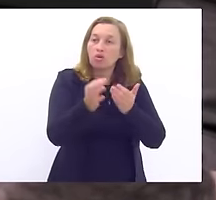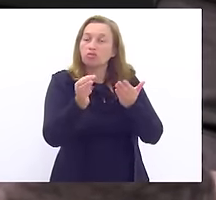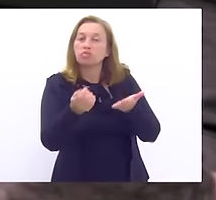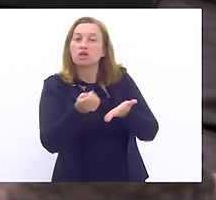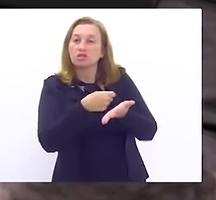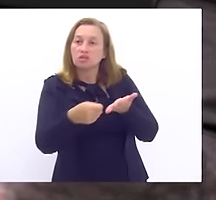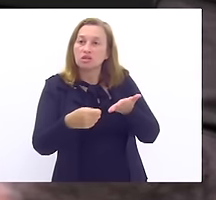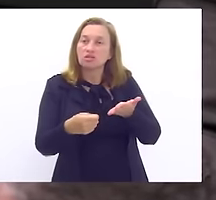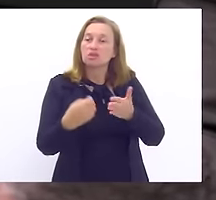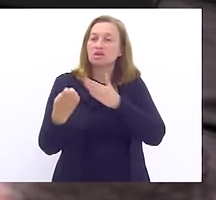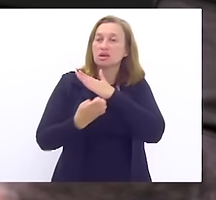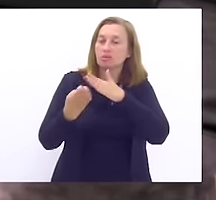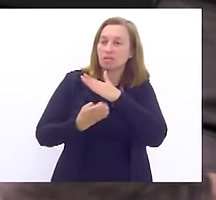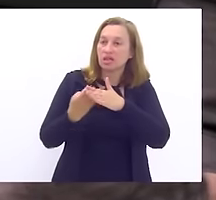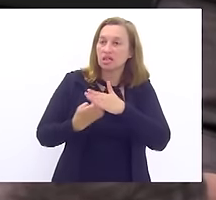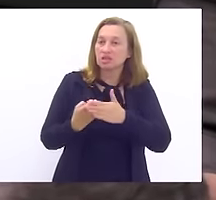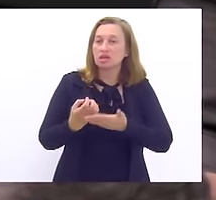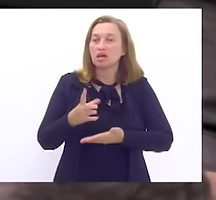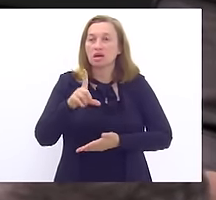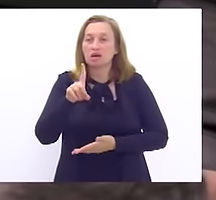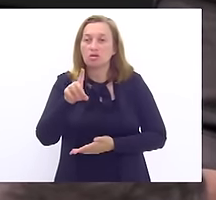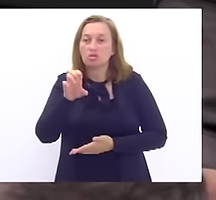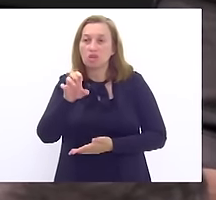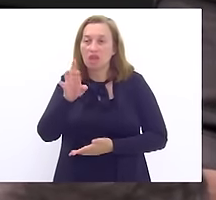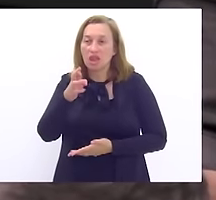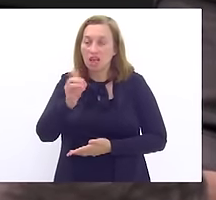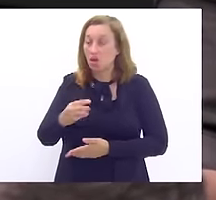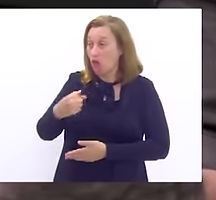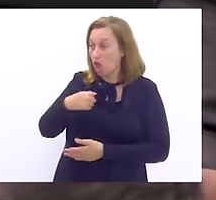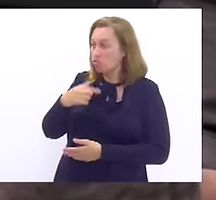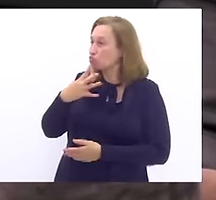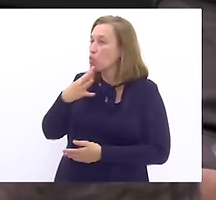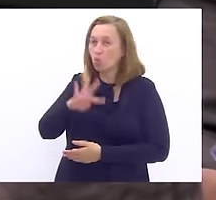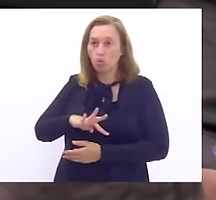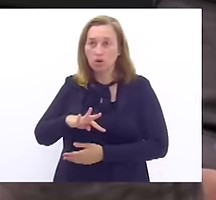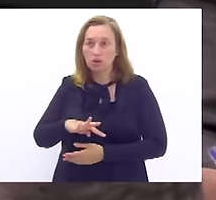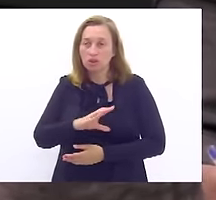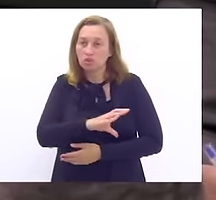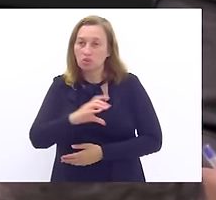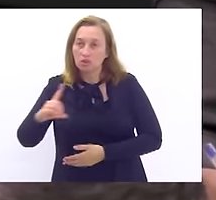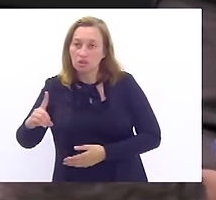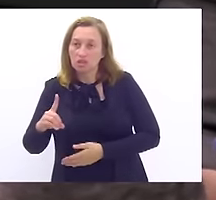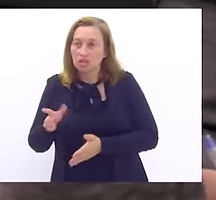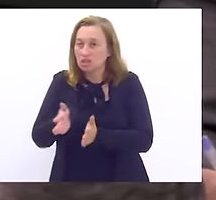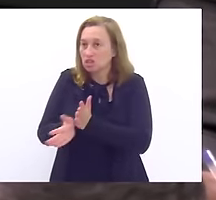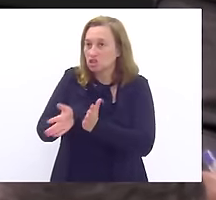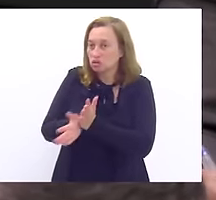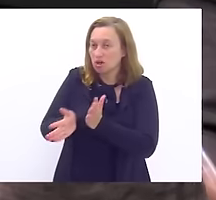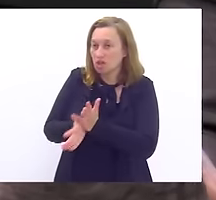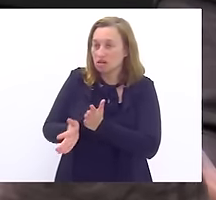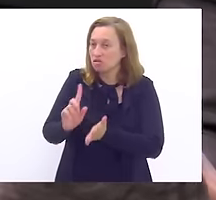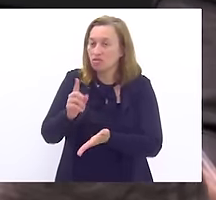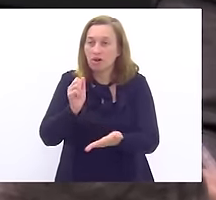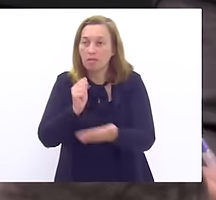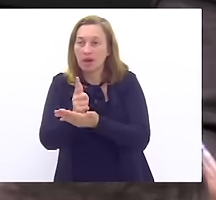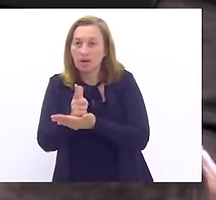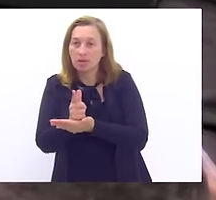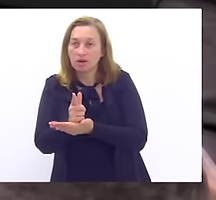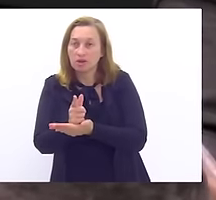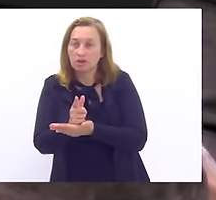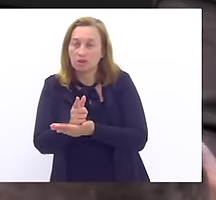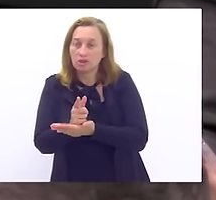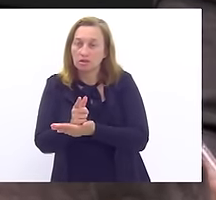dessa empresa no deto no âmbito do Detro eu não conheço e eu sou ordenadora de despesas do teto dentro não faz nenhum pagamento a essa empresa